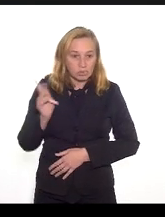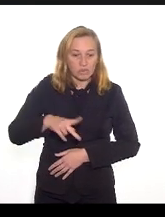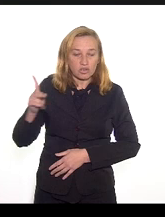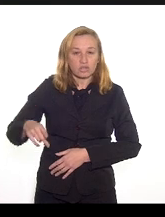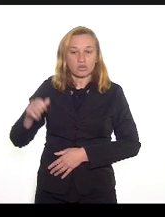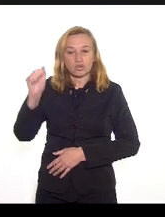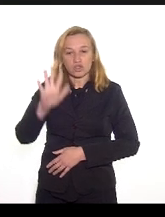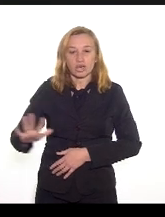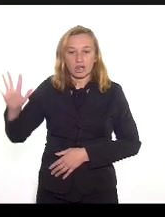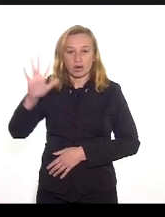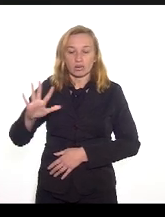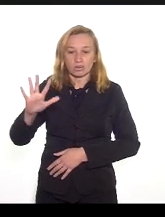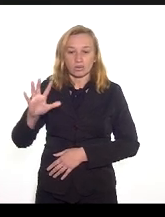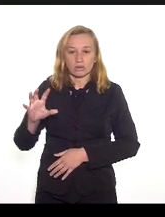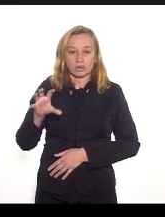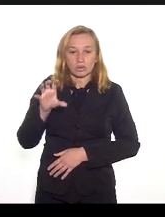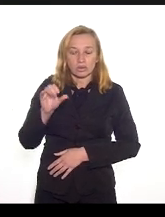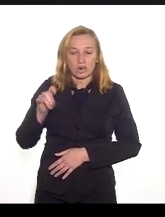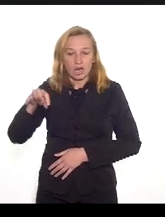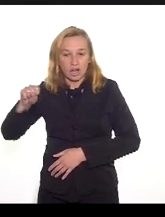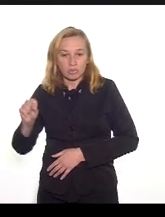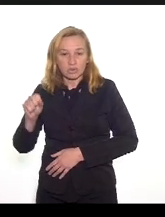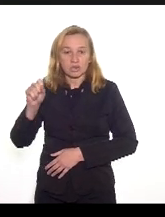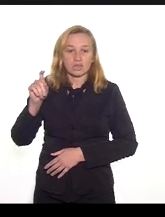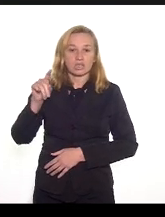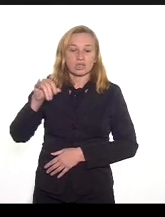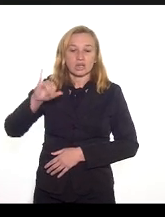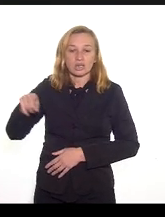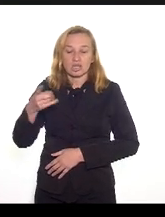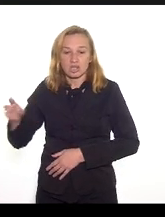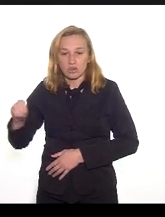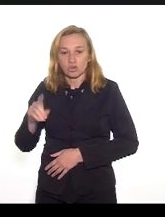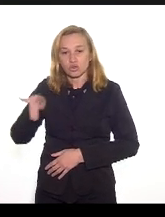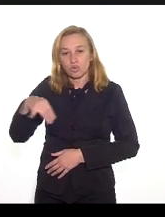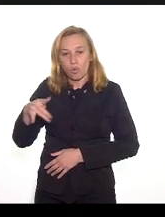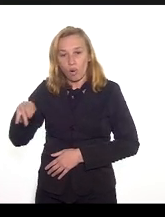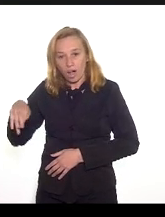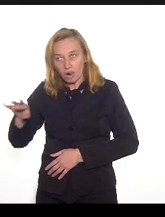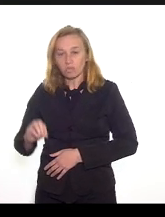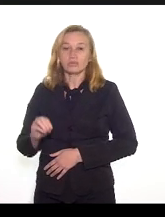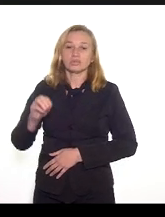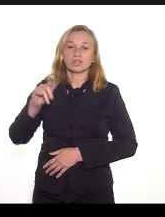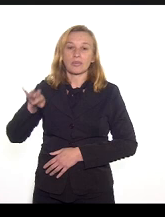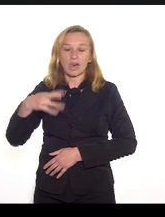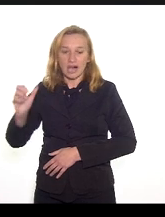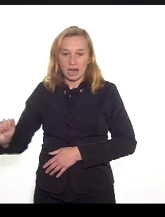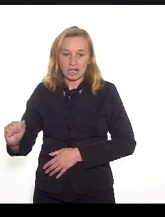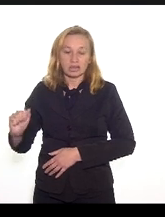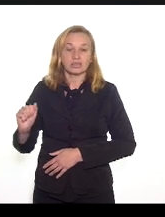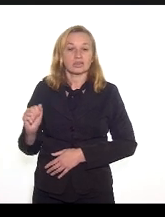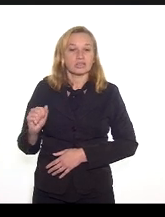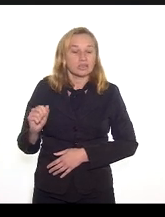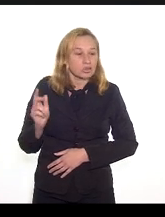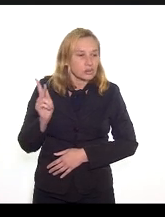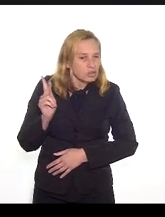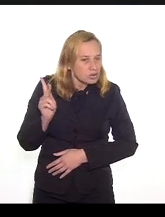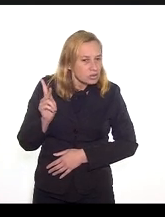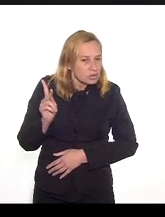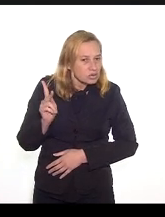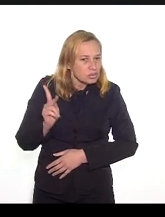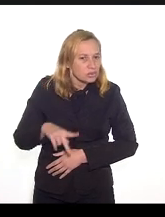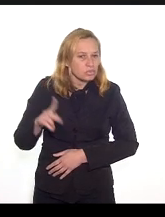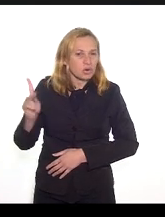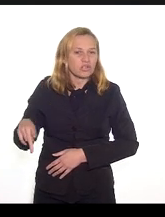campus de São João da Barra, do IFE, Instituto Federal Fluminense, professor Segan Stefan e Jean-David